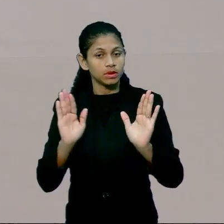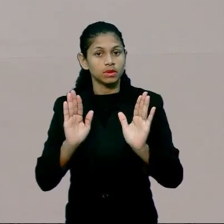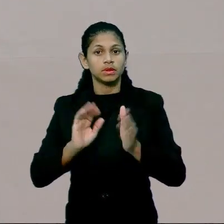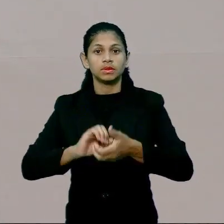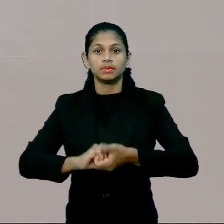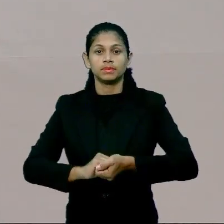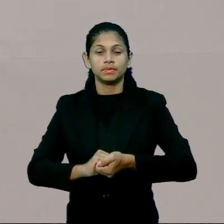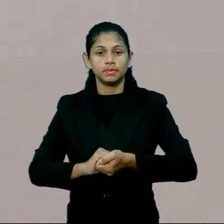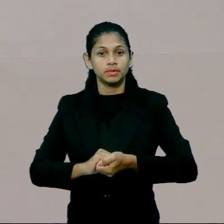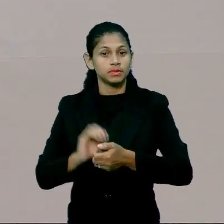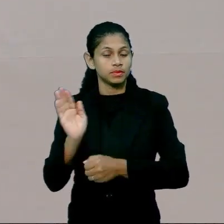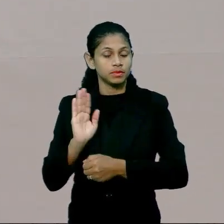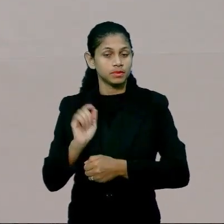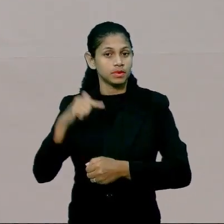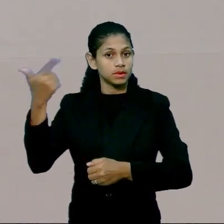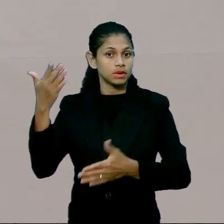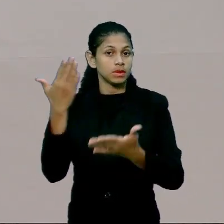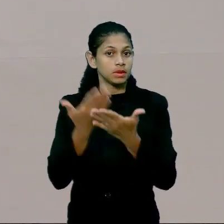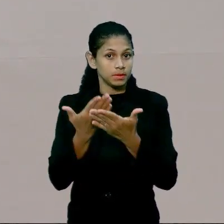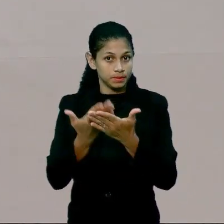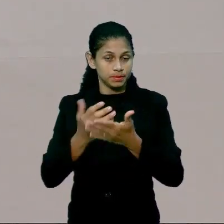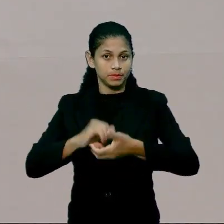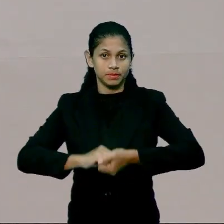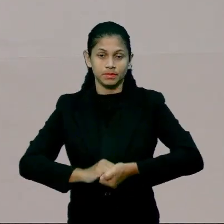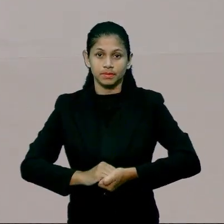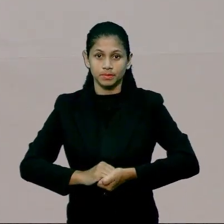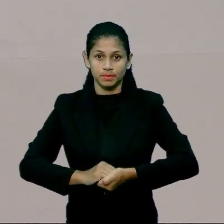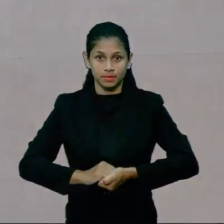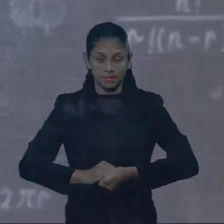next class. Tchau, tchau e até a próxima aula.